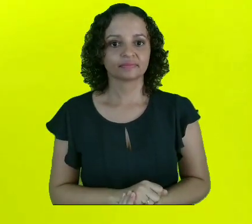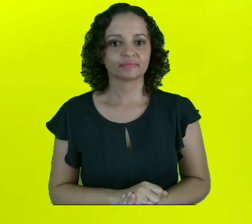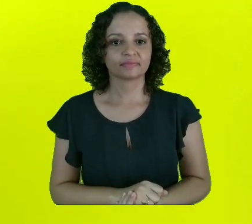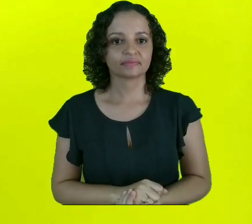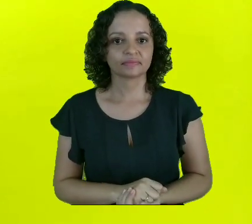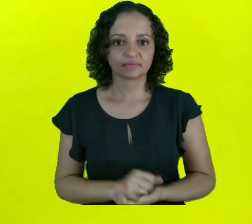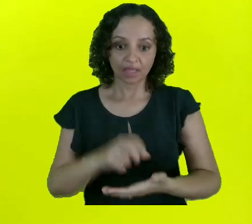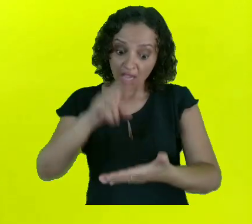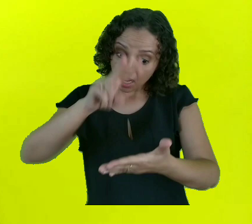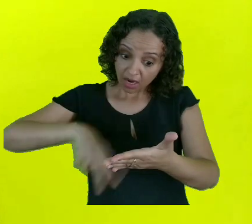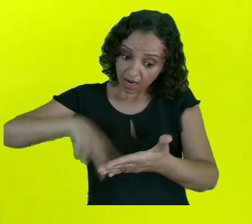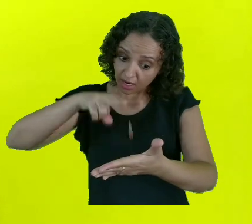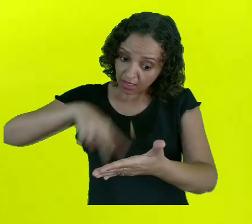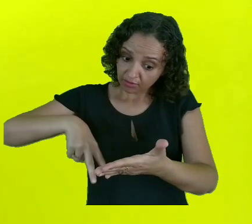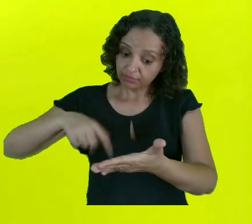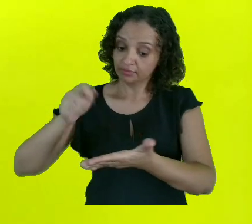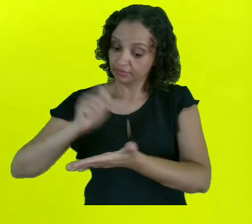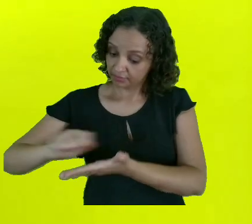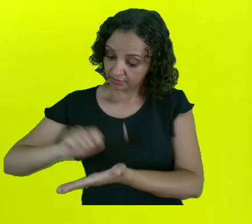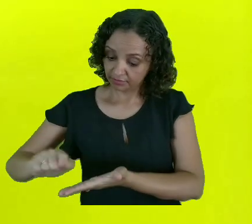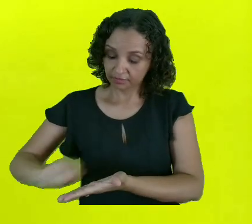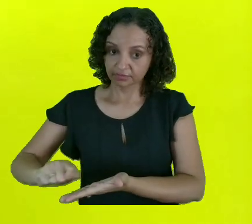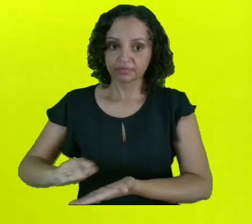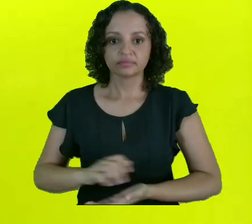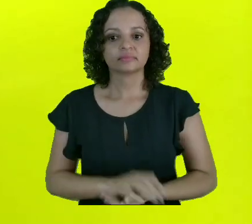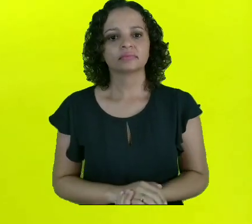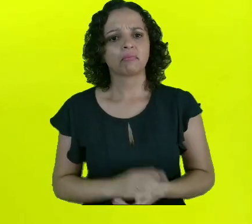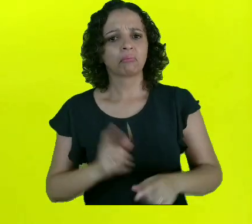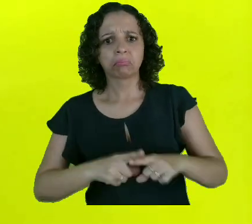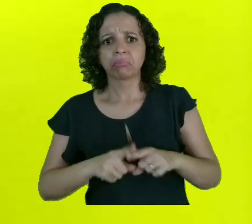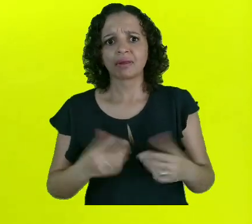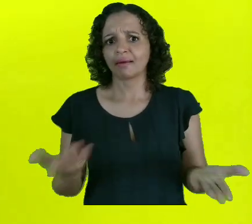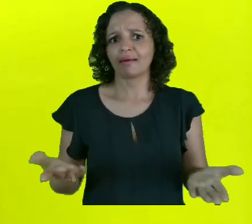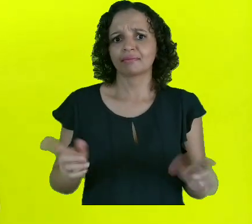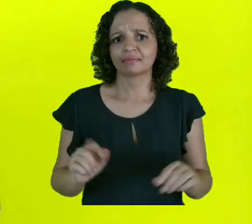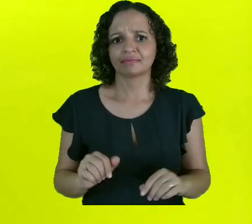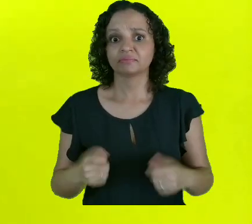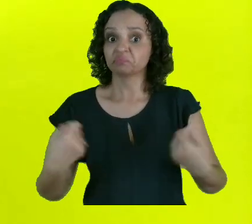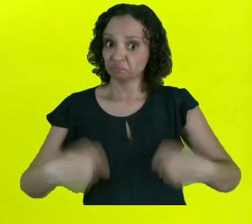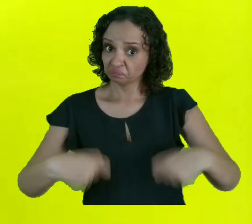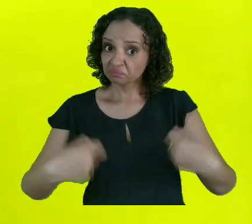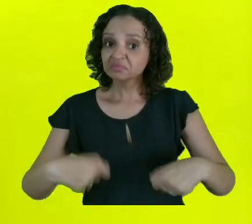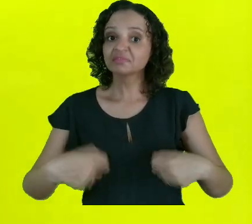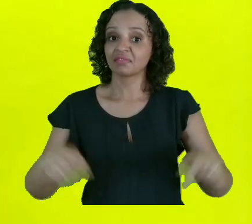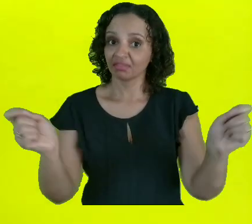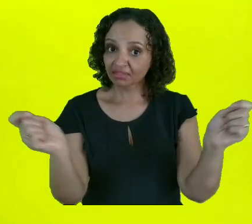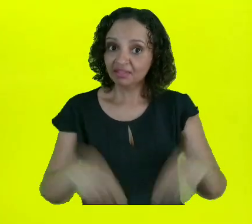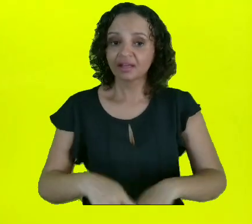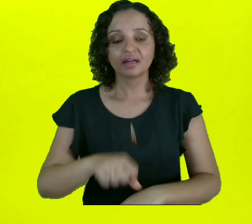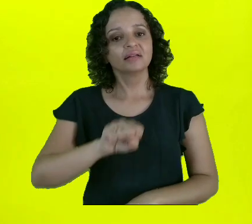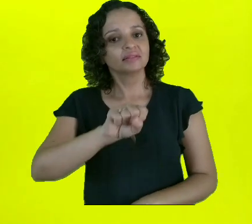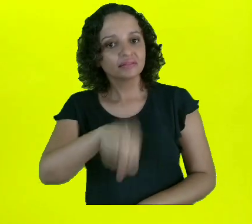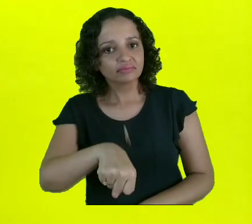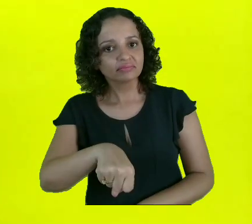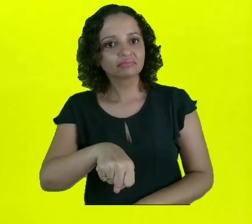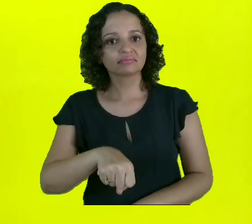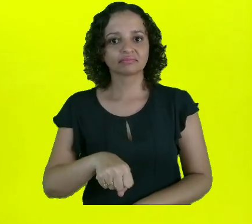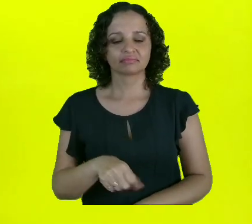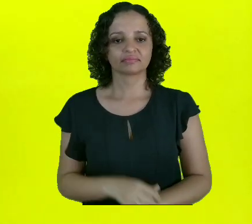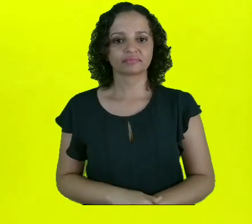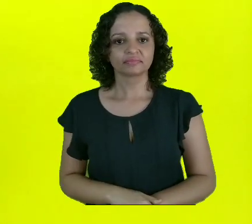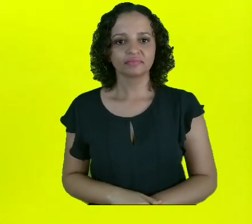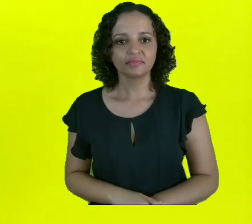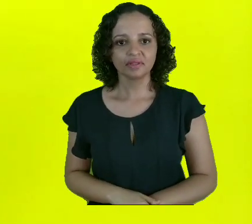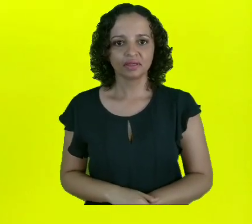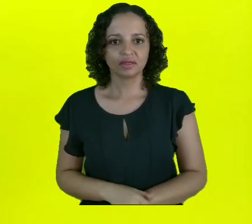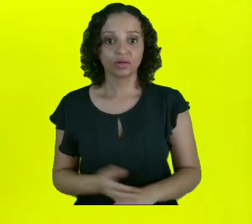Fazer o reading and o writing. Por que não? O que o impede? Então, nós vamos falar